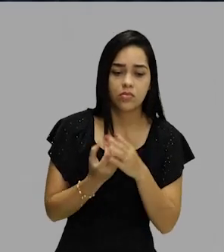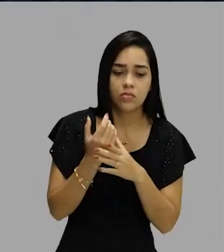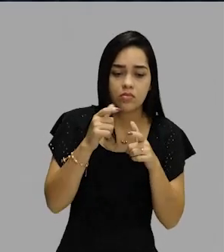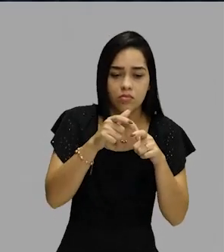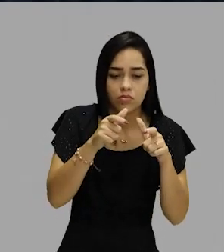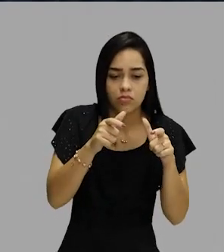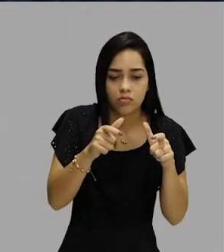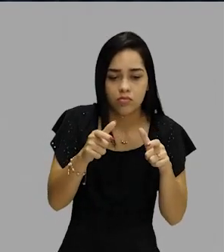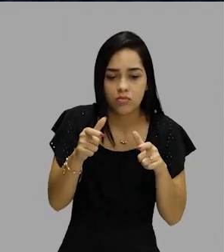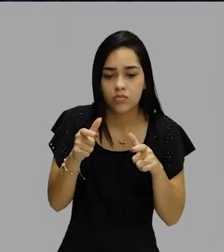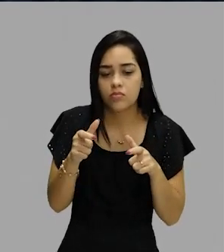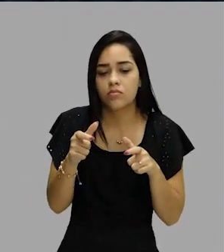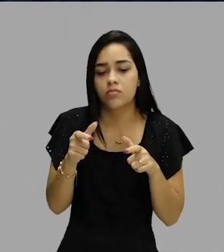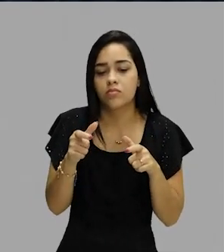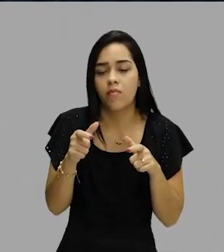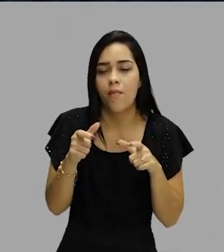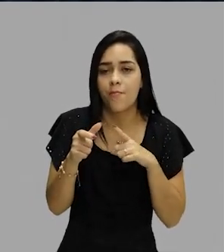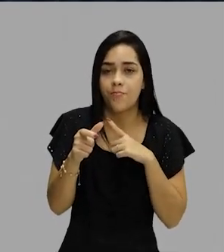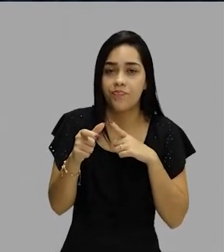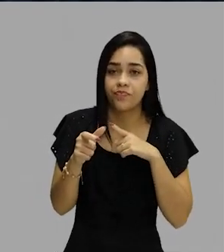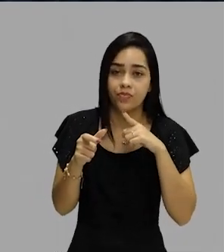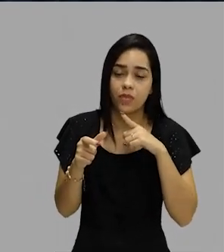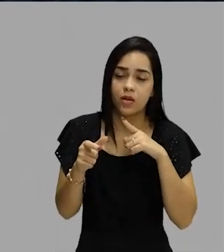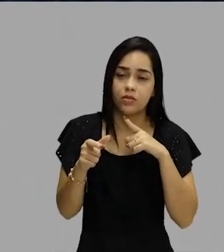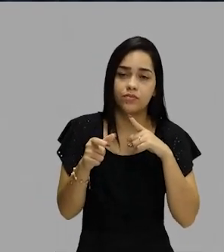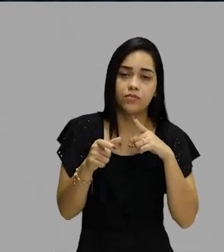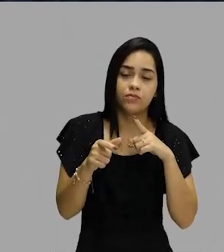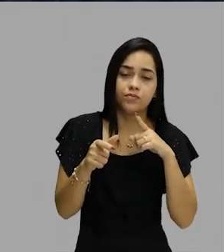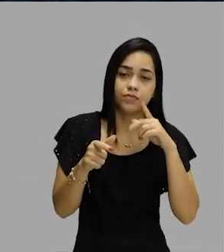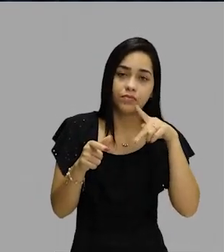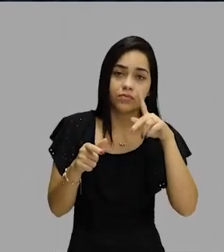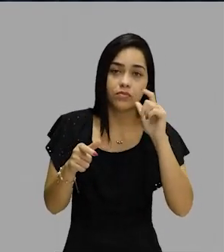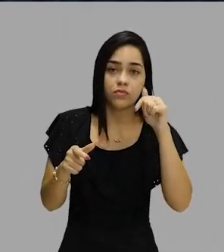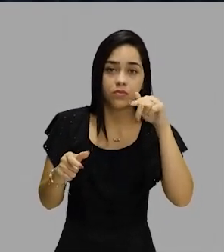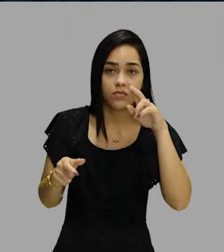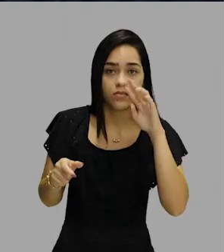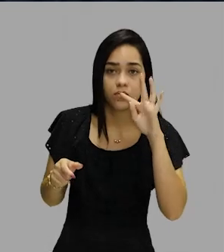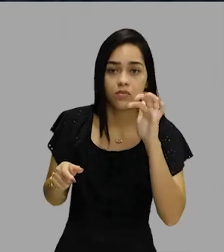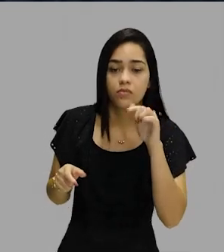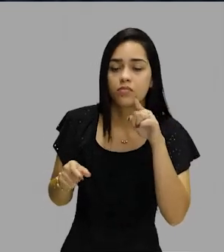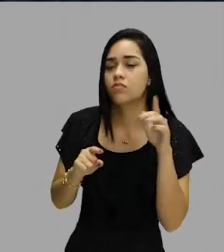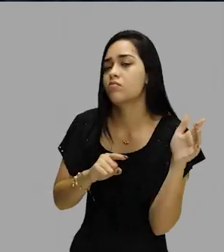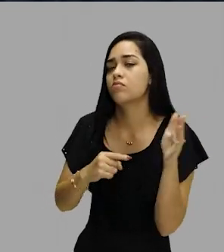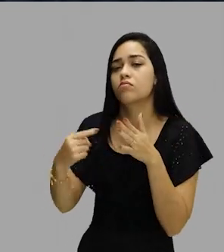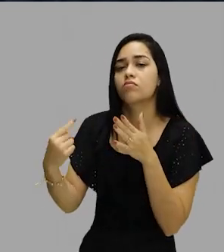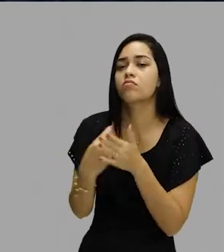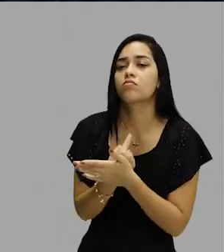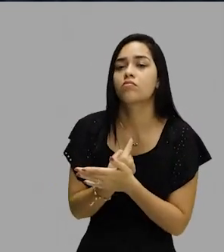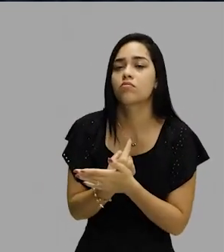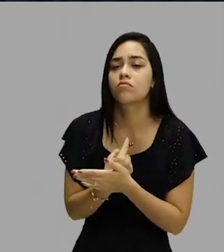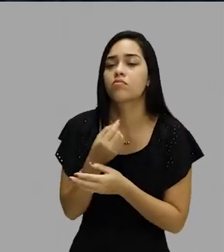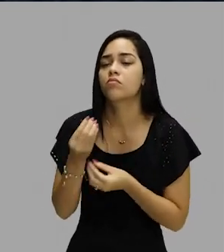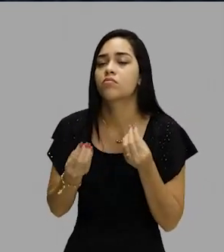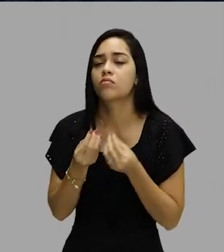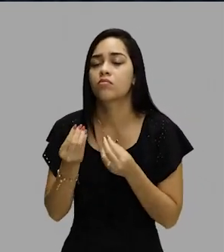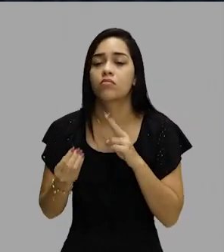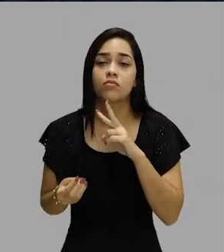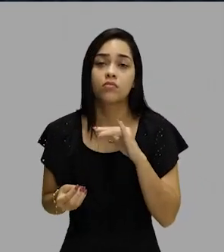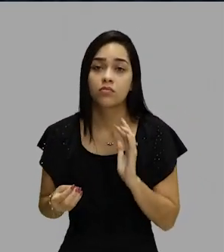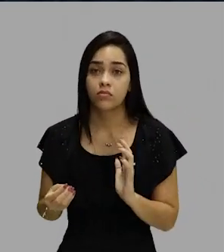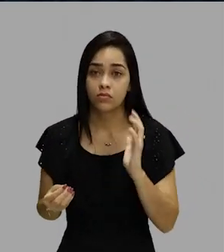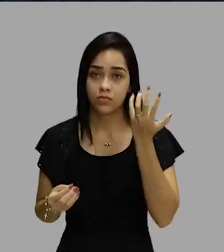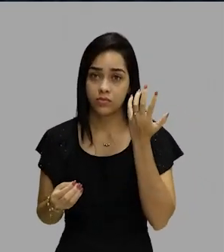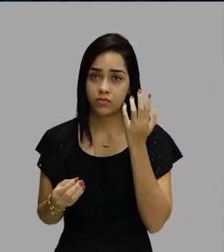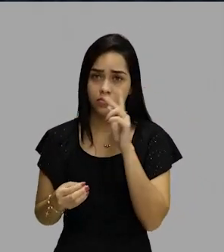pedacinhos, fragmentos. Esses fragmentos são as plaquetas. Aí você me pergunta, como é que elas vão